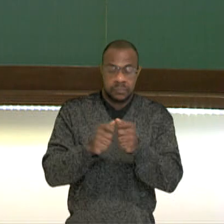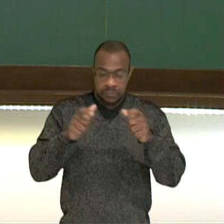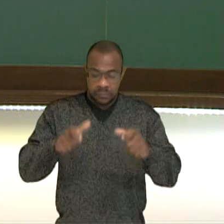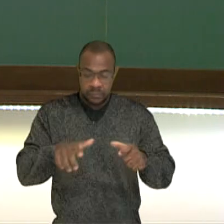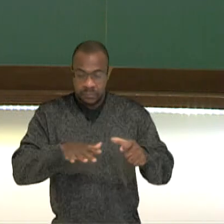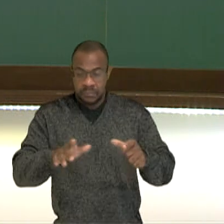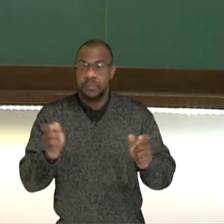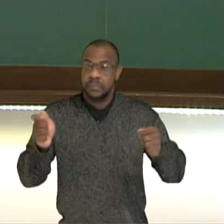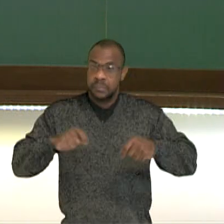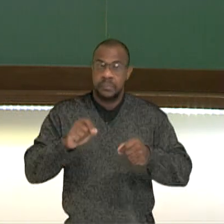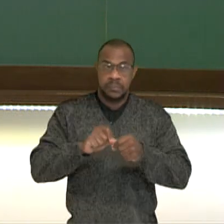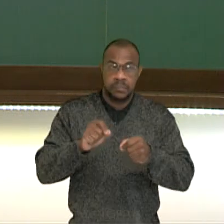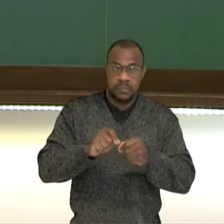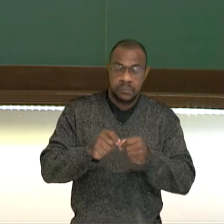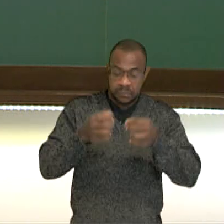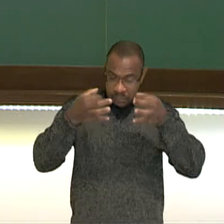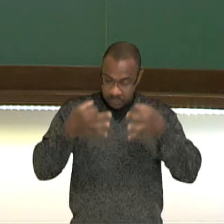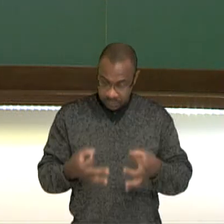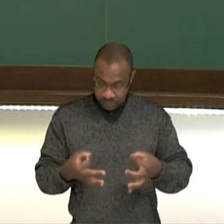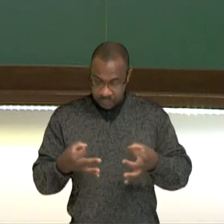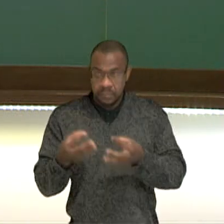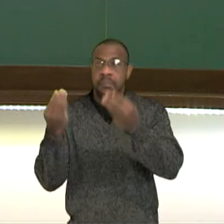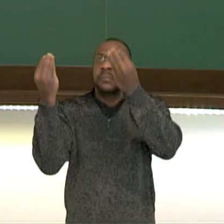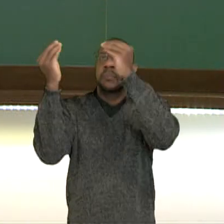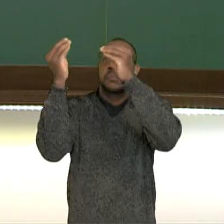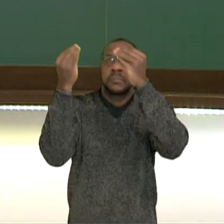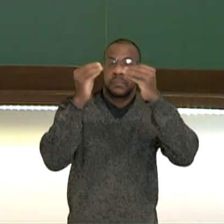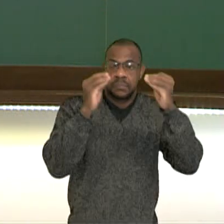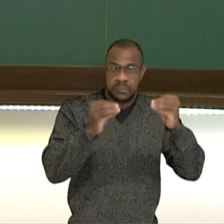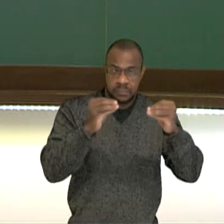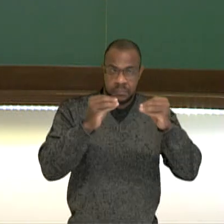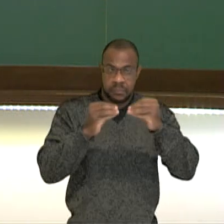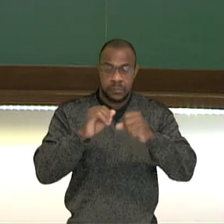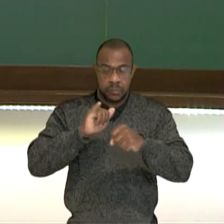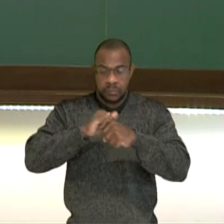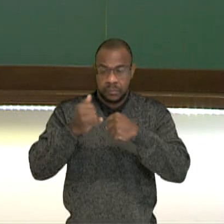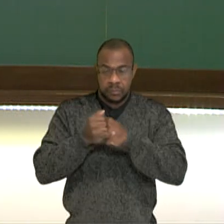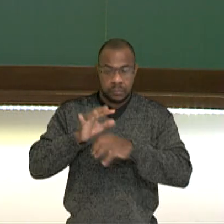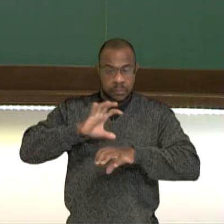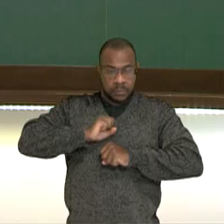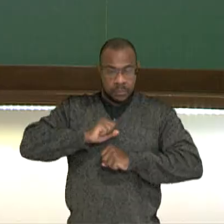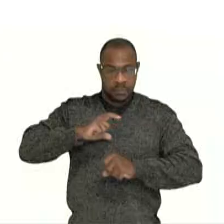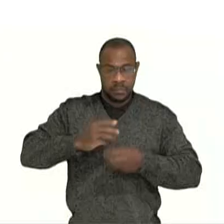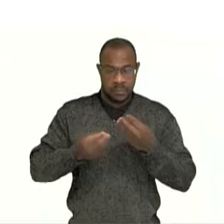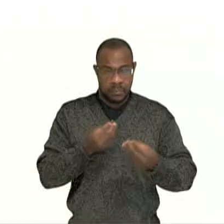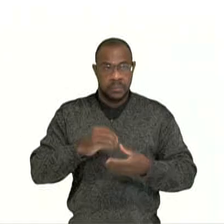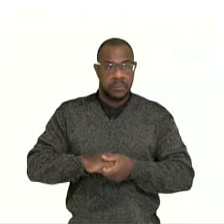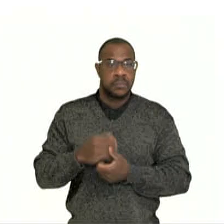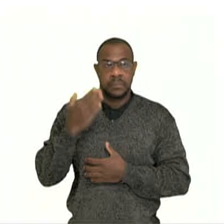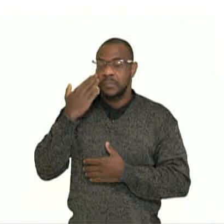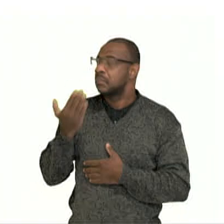para podermos fazer o preenchimento correto do adjetivo possessivo. Então observem aqui. Hi Jack,